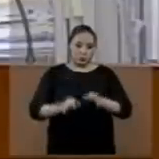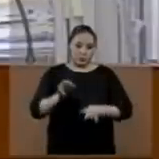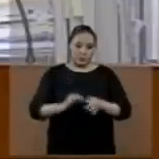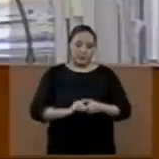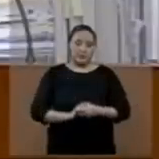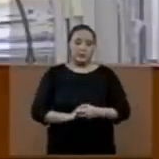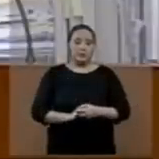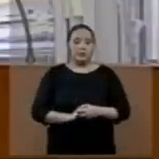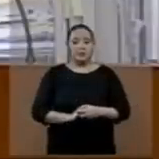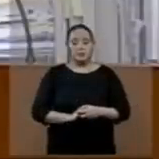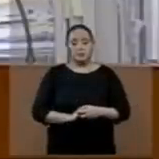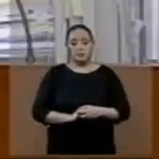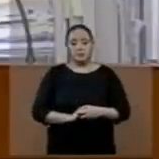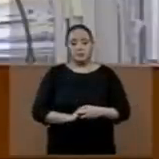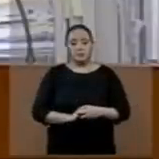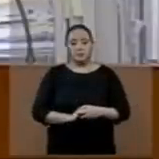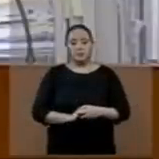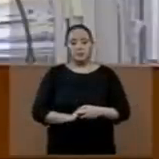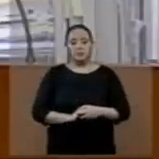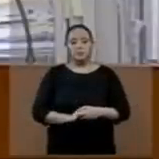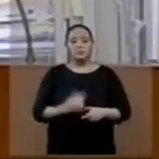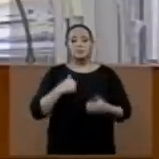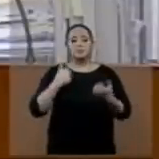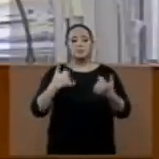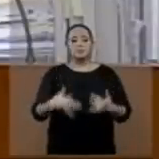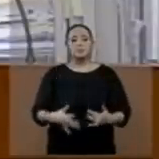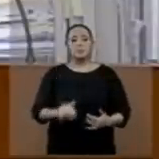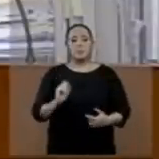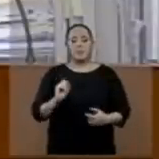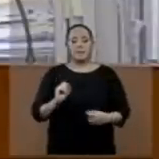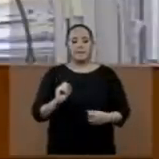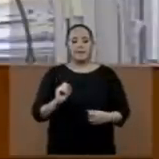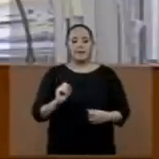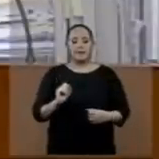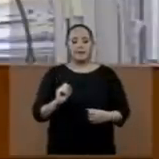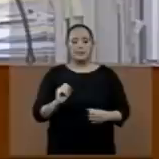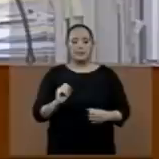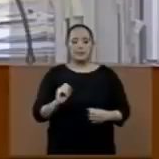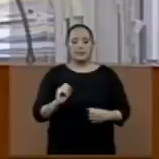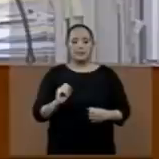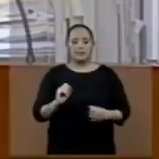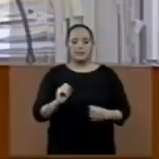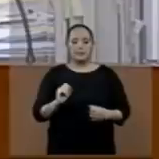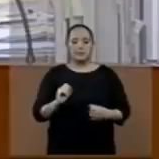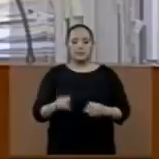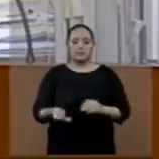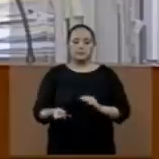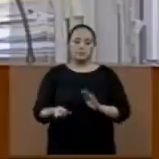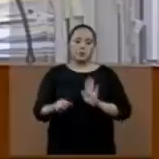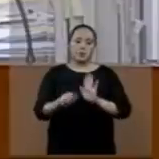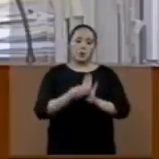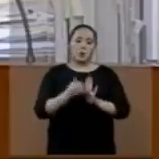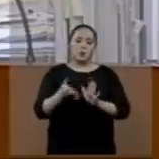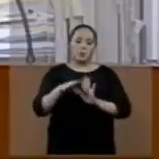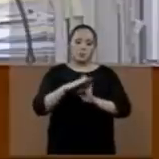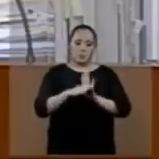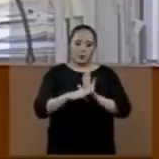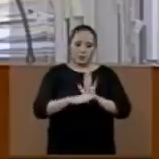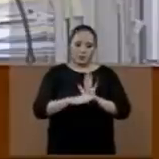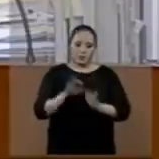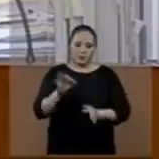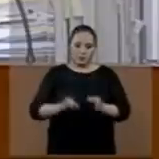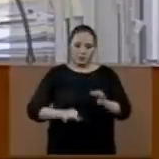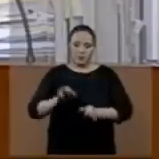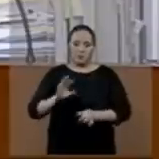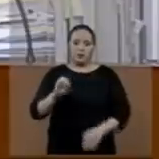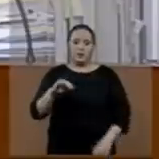explico a todos que lancei no índice para o julgamento, na pauta, os embargos de